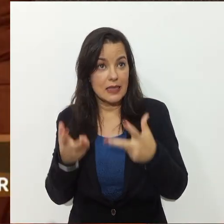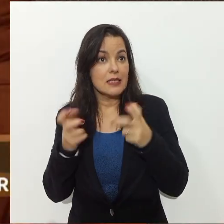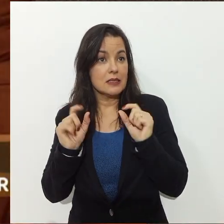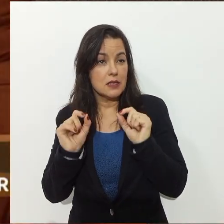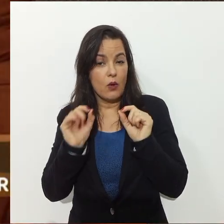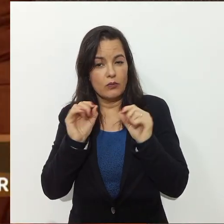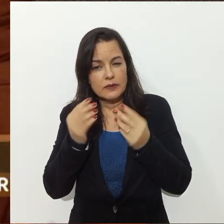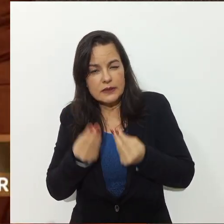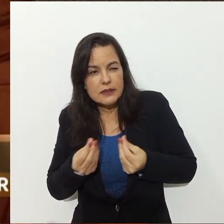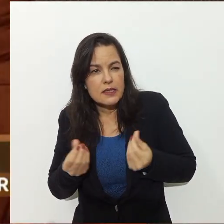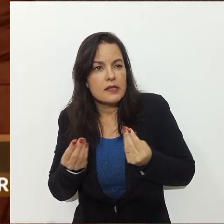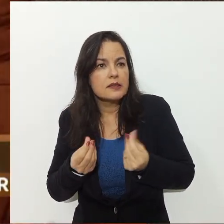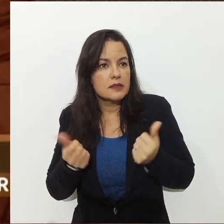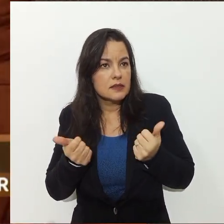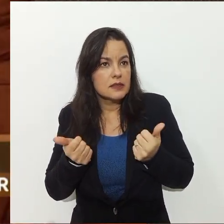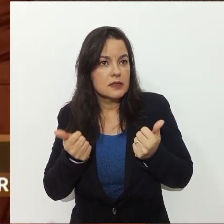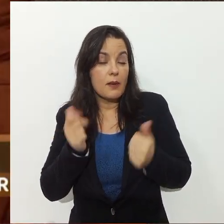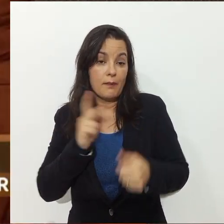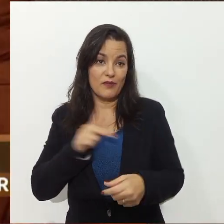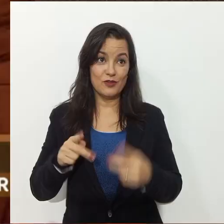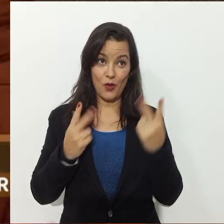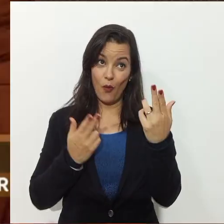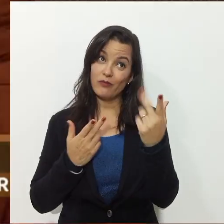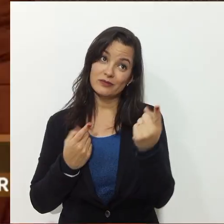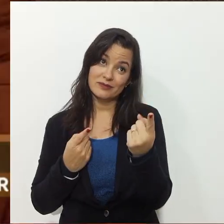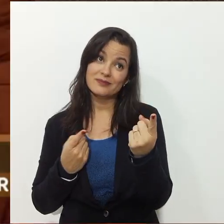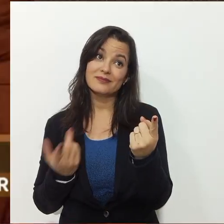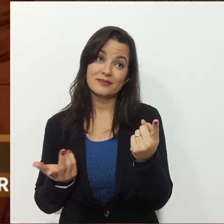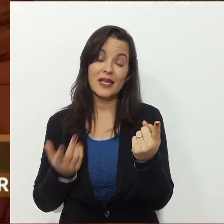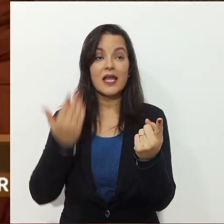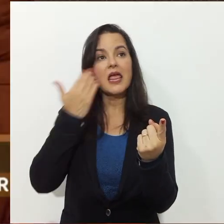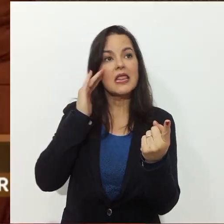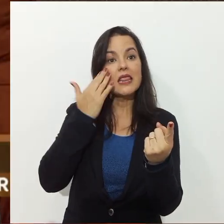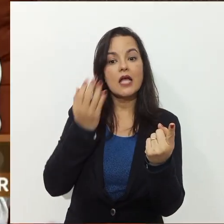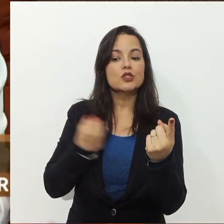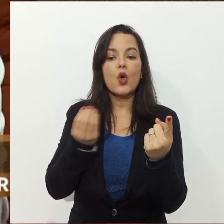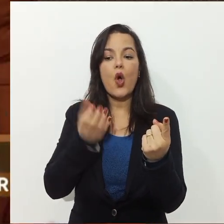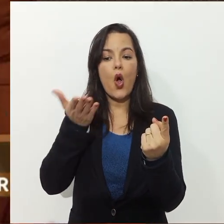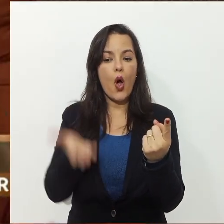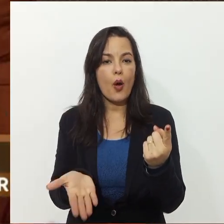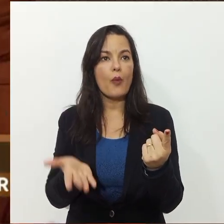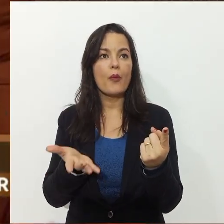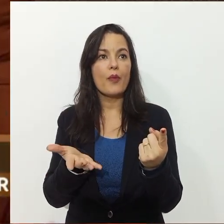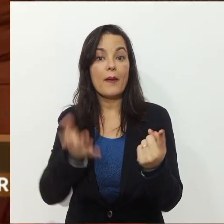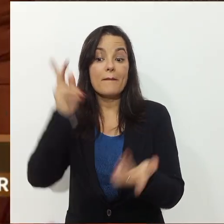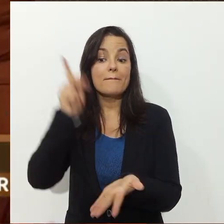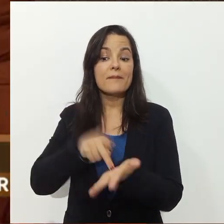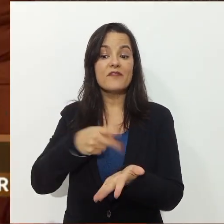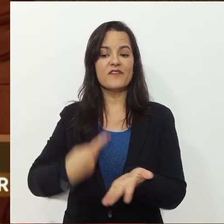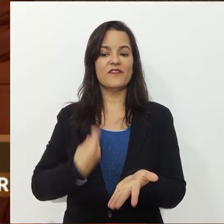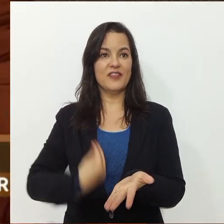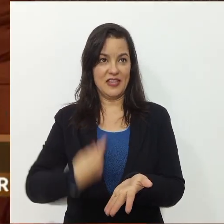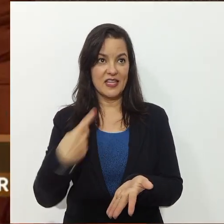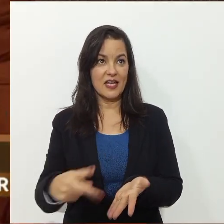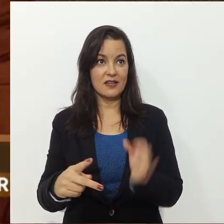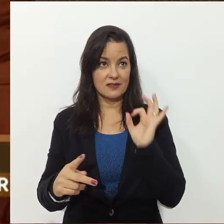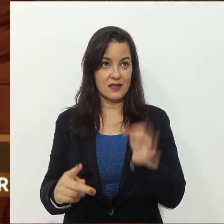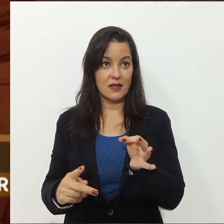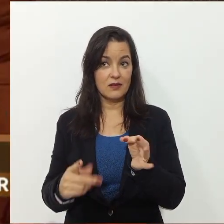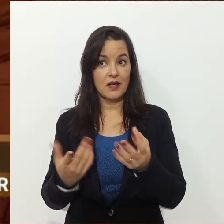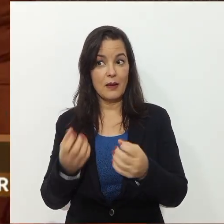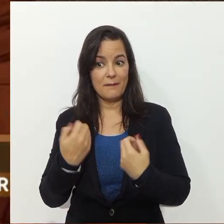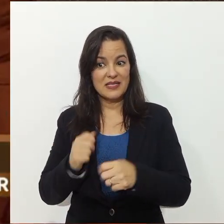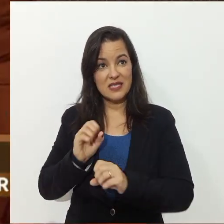De professoras como você, que vão entender o estágio e a realidade daquela criança. Então, precisa ser um